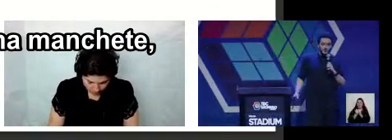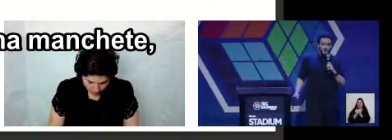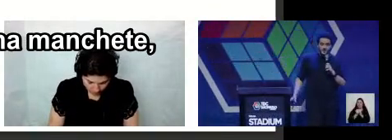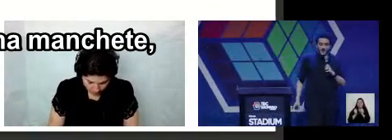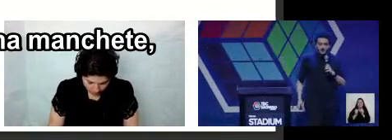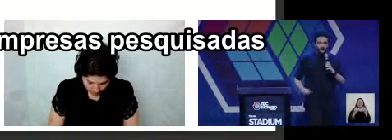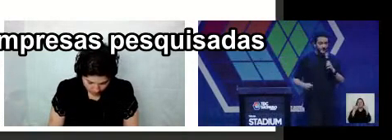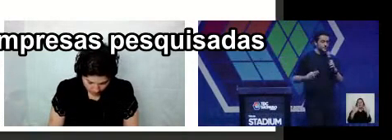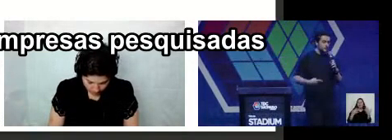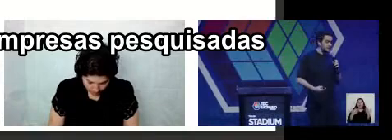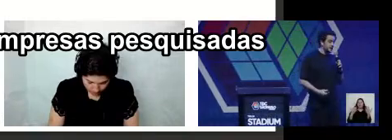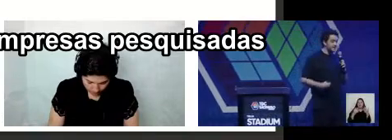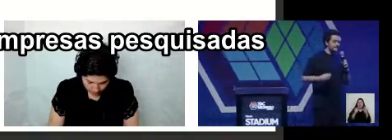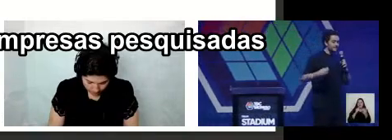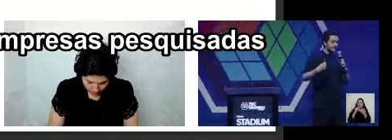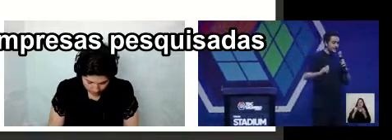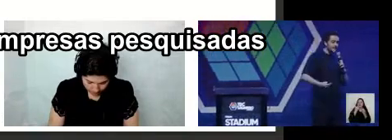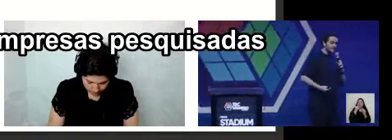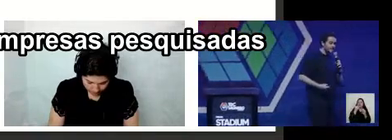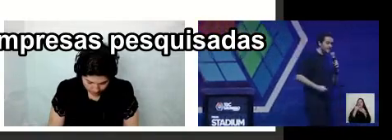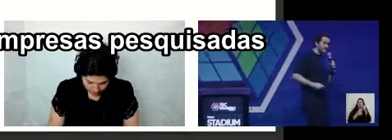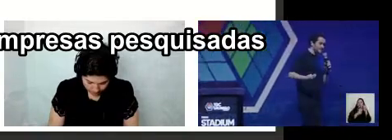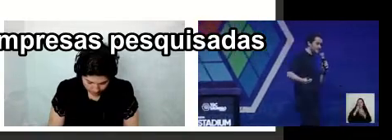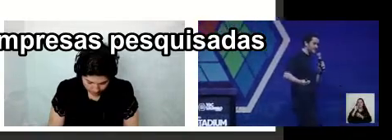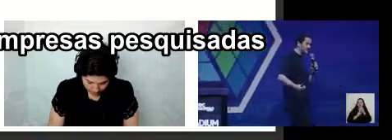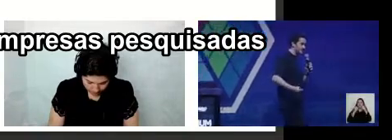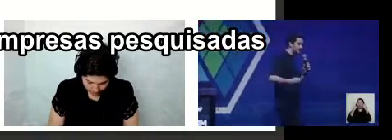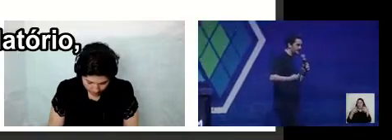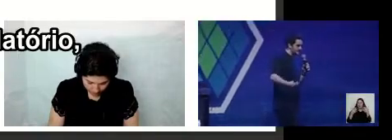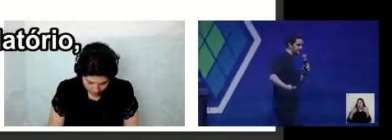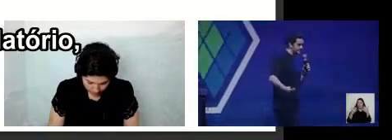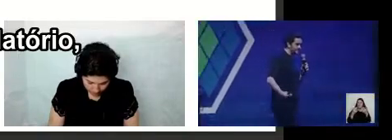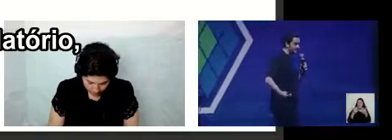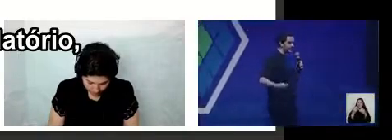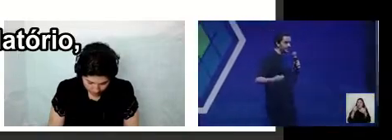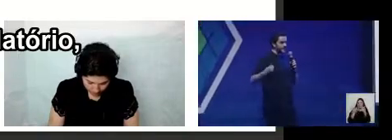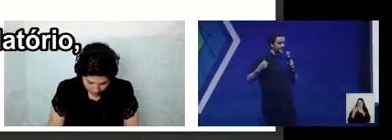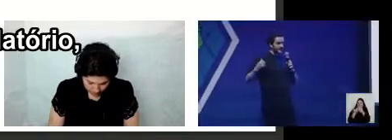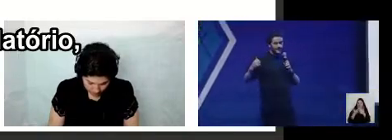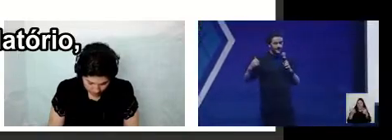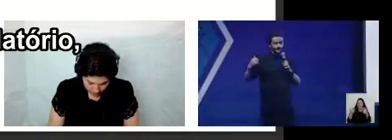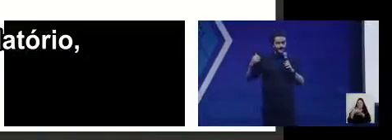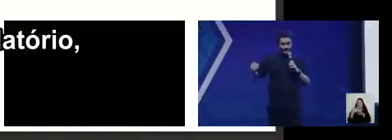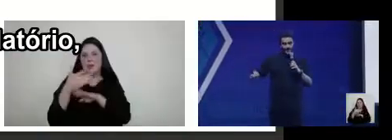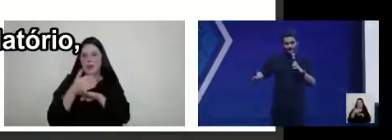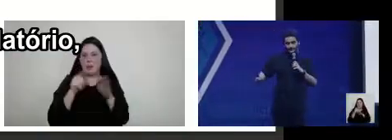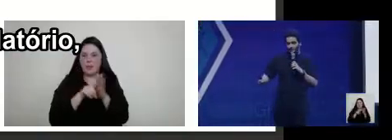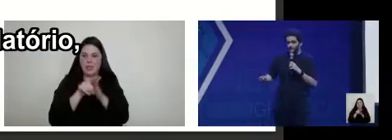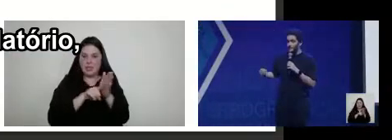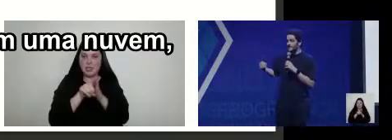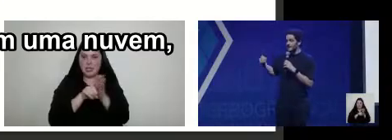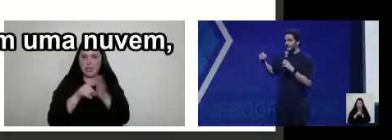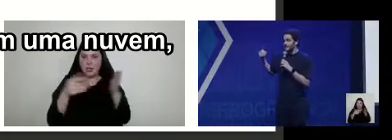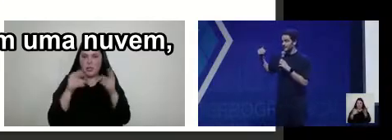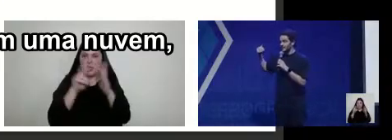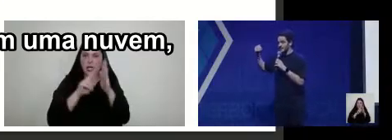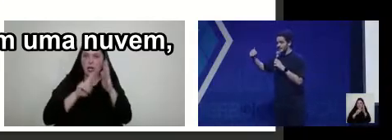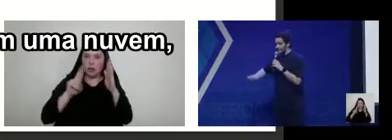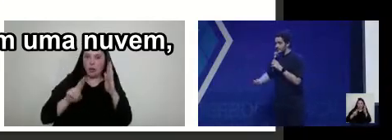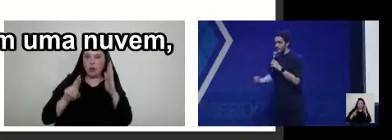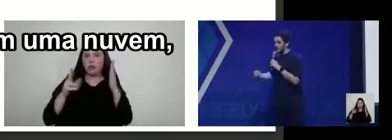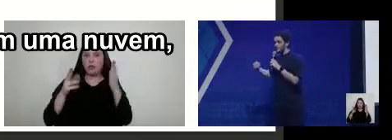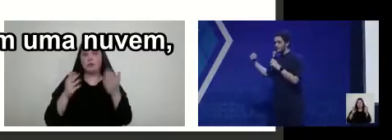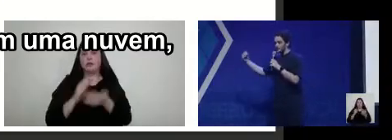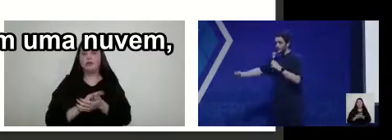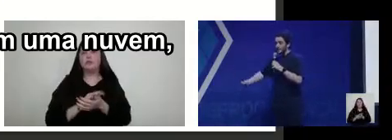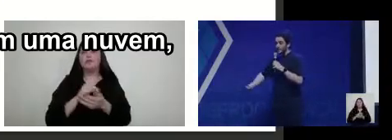com a próxima manchete, que fala justamente que grande parte das empresas pesquisadas que participaram daquele relatório, que já